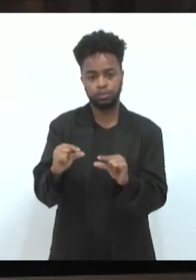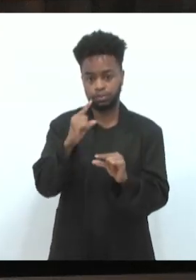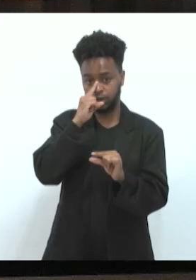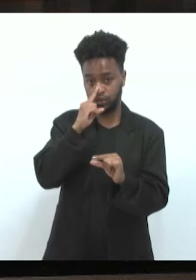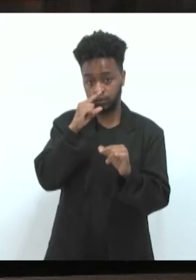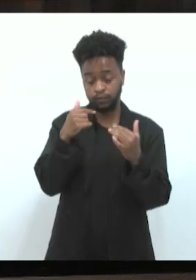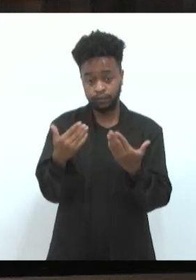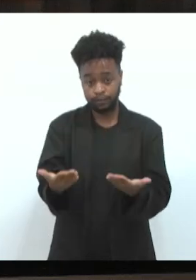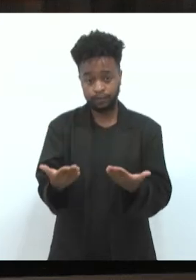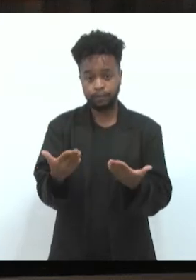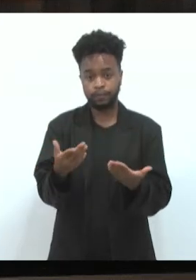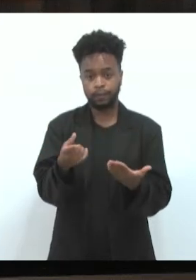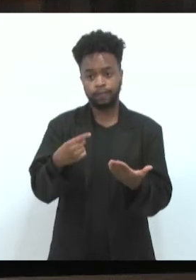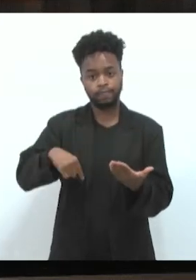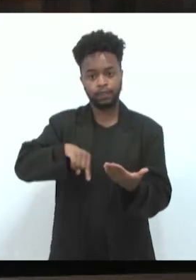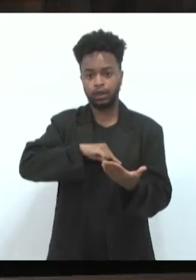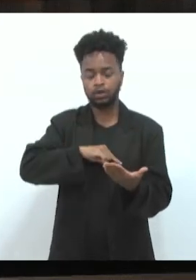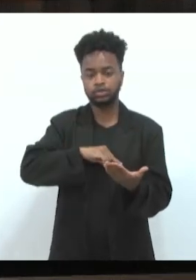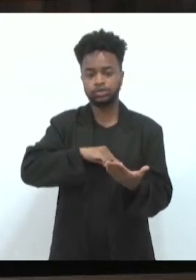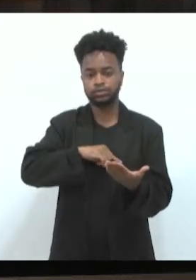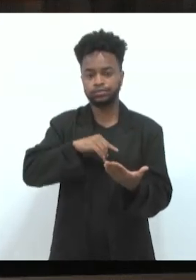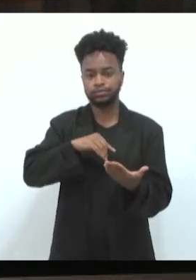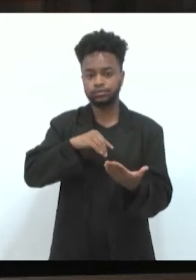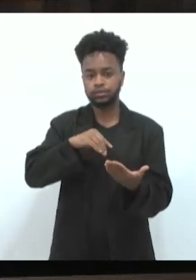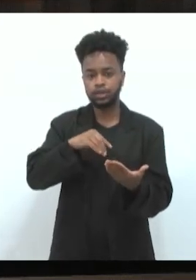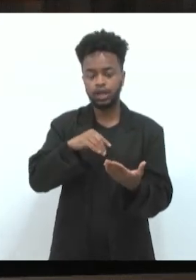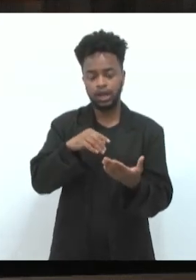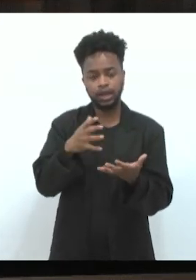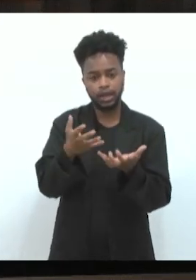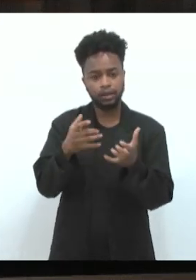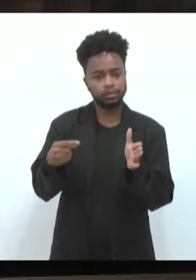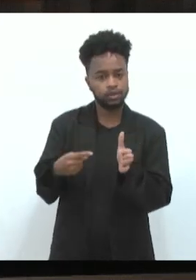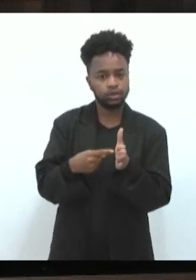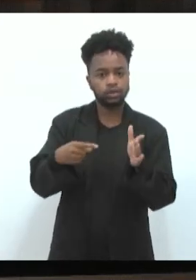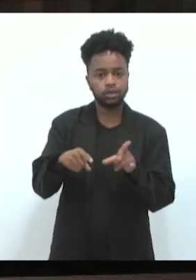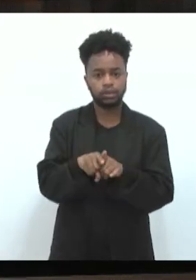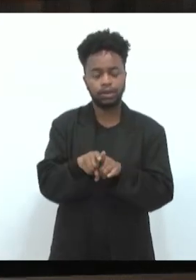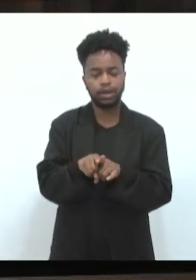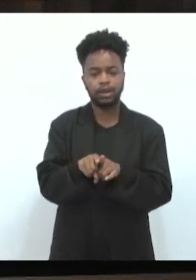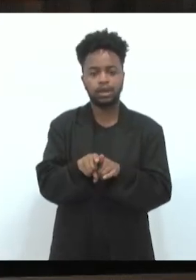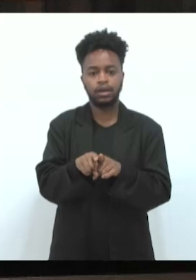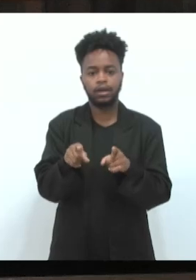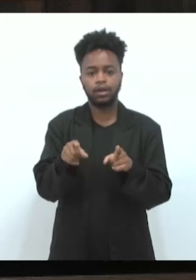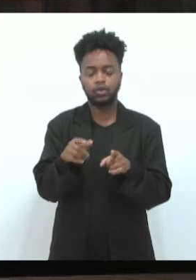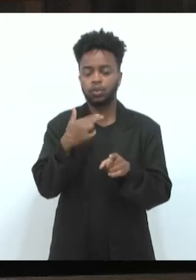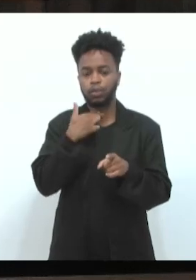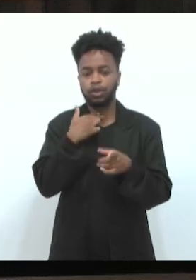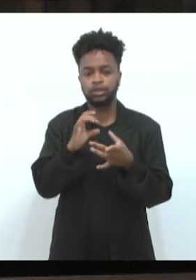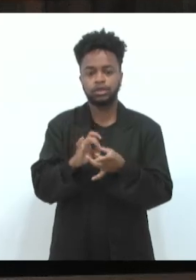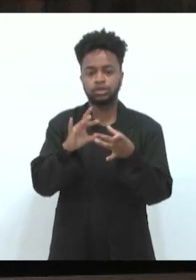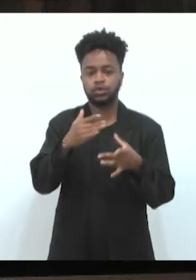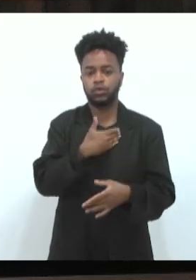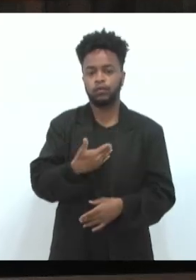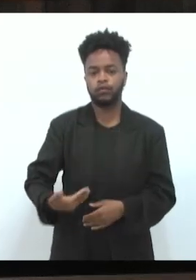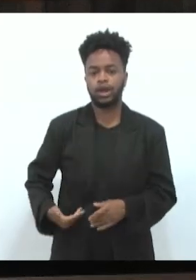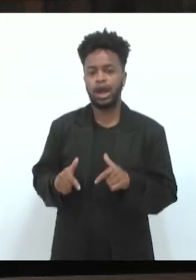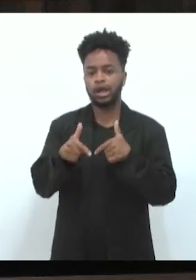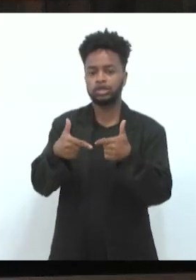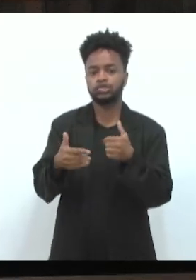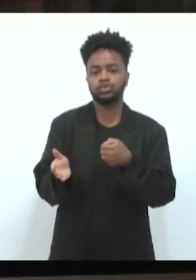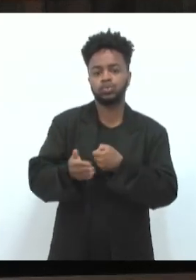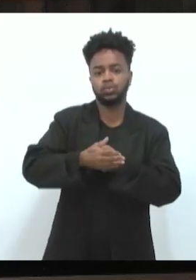gente não vai abrir mão de fazer essa denúncia e não deixar com que o governo faça tudo por debaixo dos panos, como está fazendo,